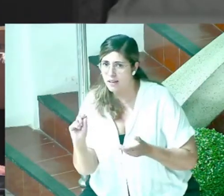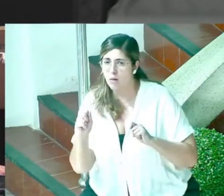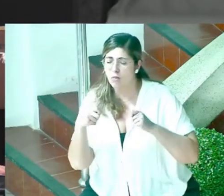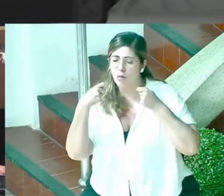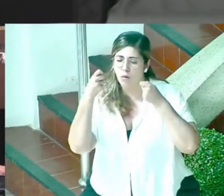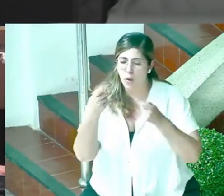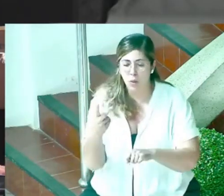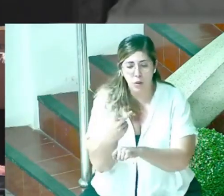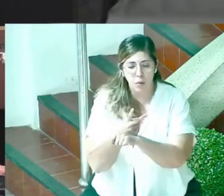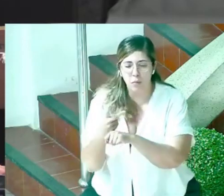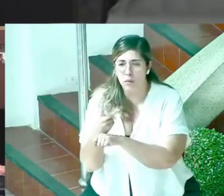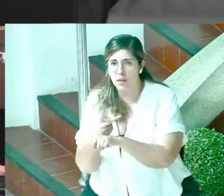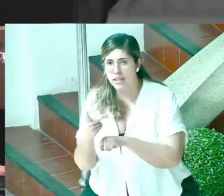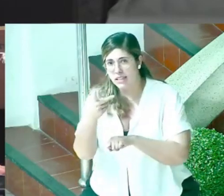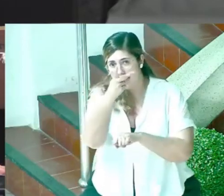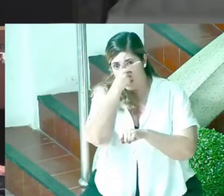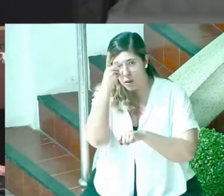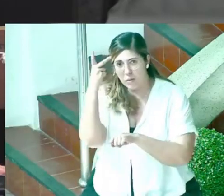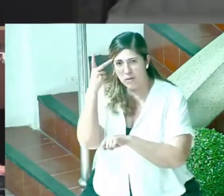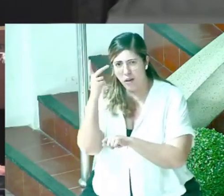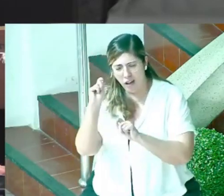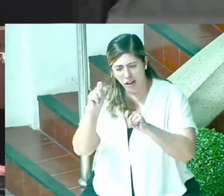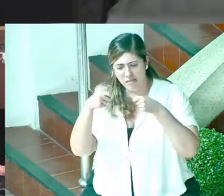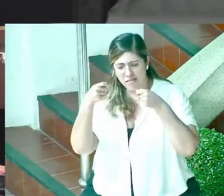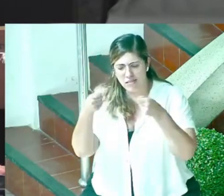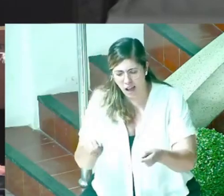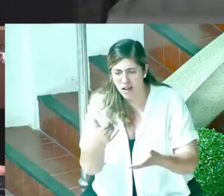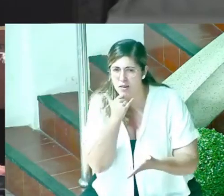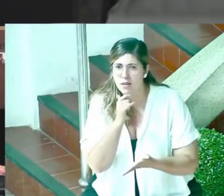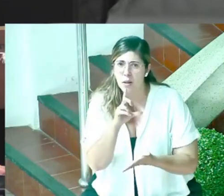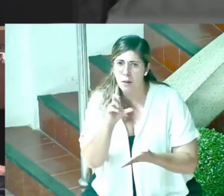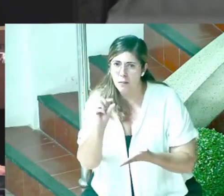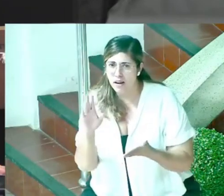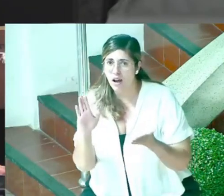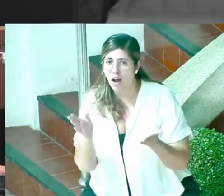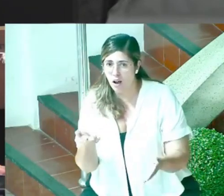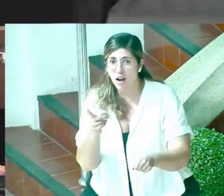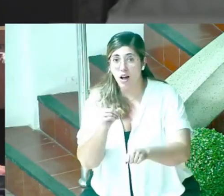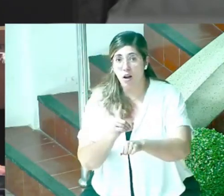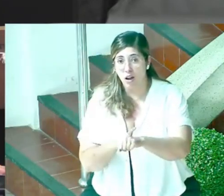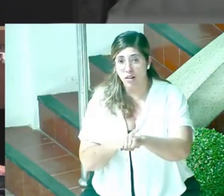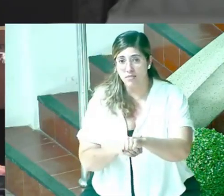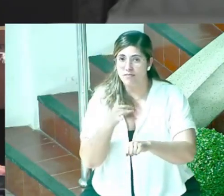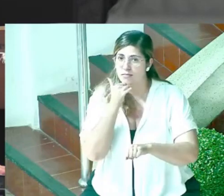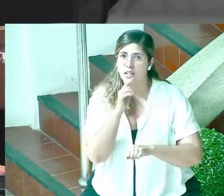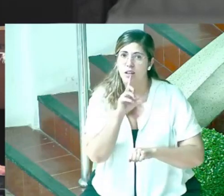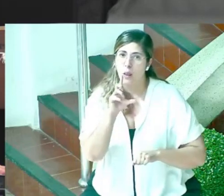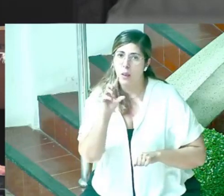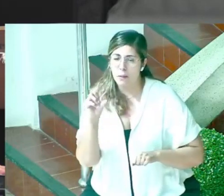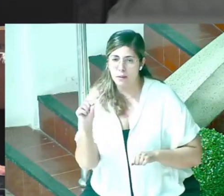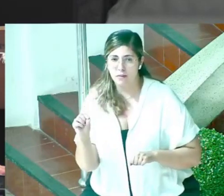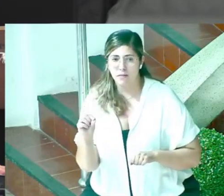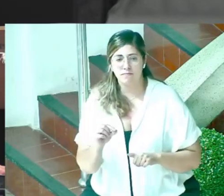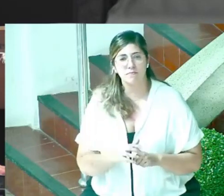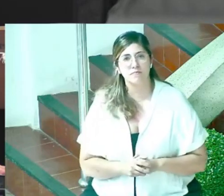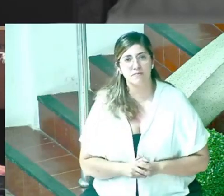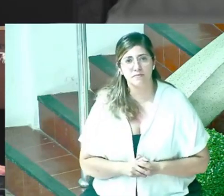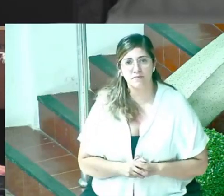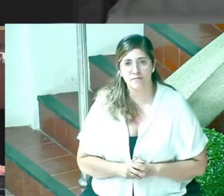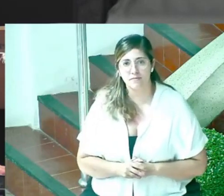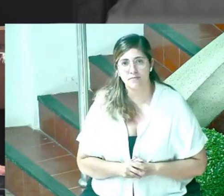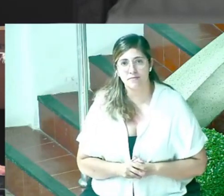pessoa não ter sido alvo da graça e da misericórdia de Deus, ou não ter entendido o que significa o Evangelho.